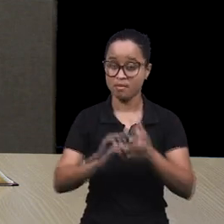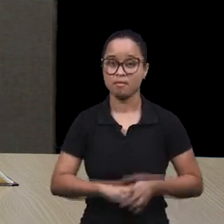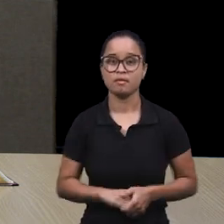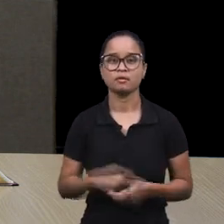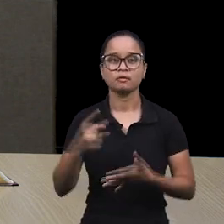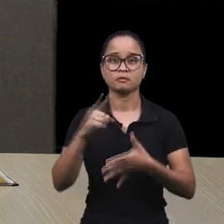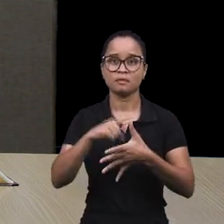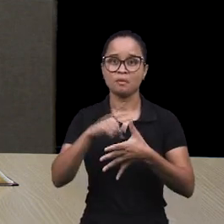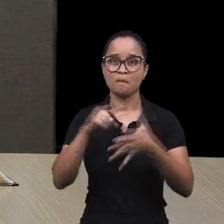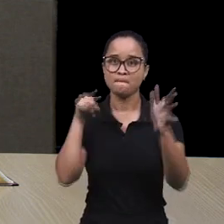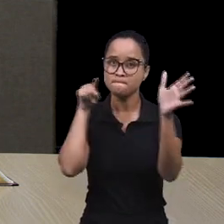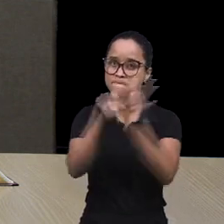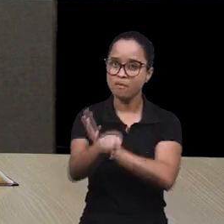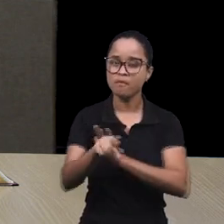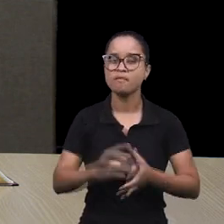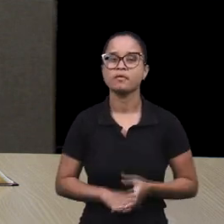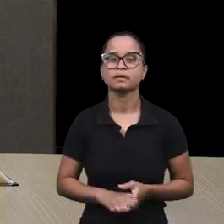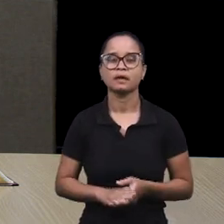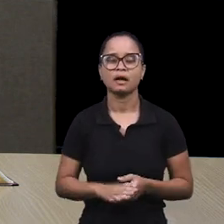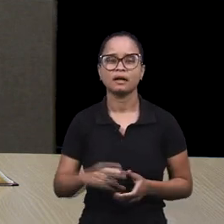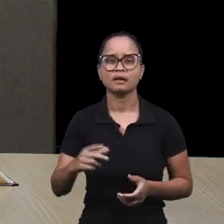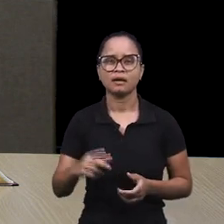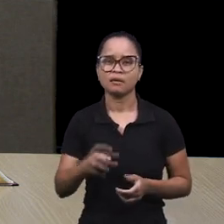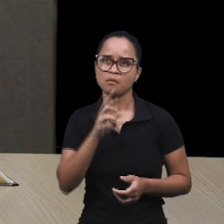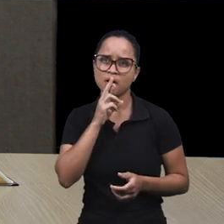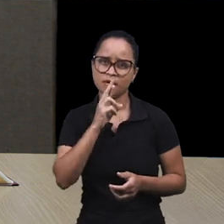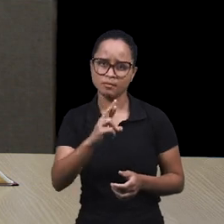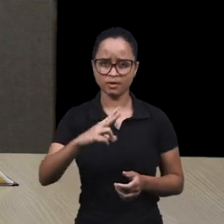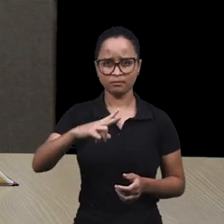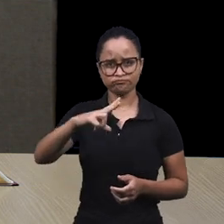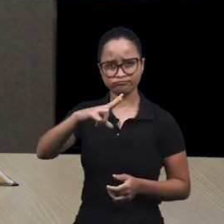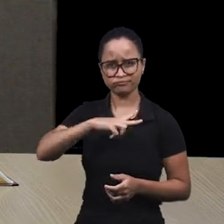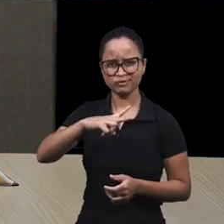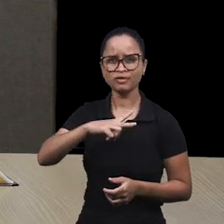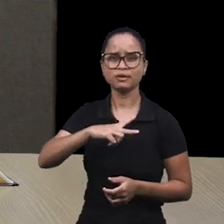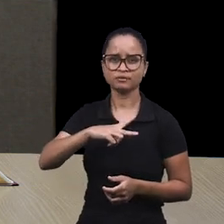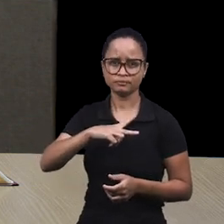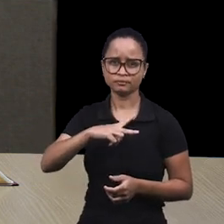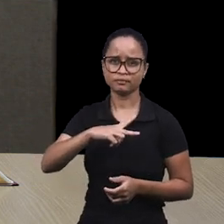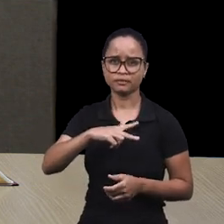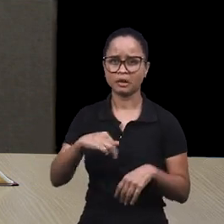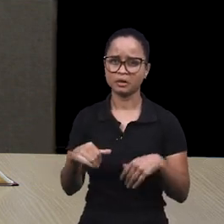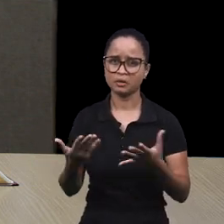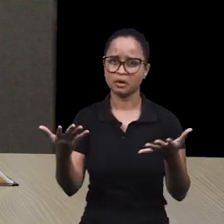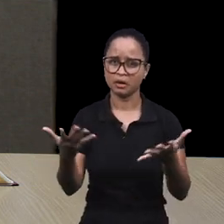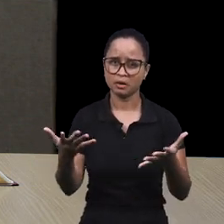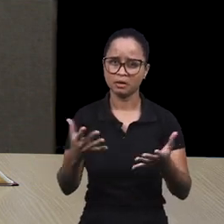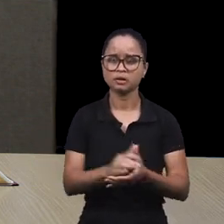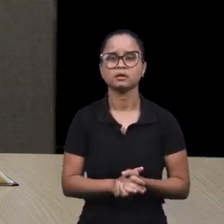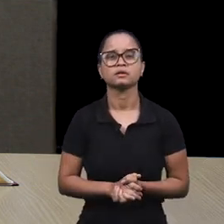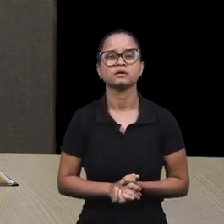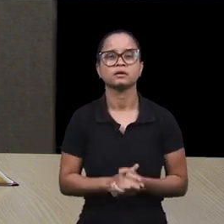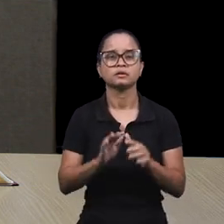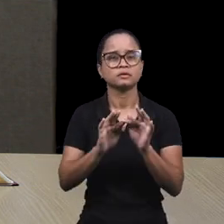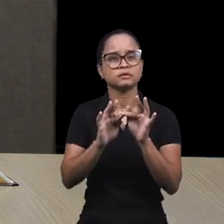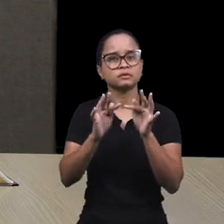quinta pergunta requer uma resposta pessoal, personalizada. E agora, essa pergunta,